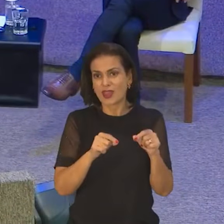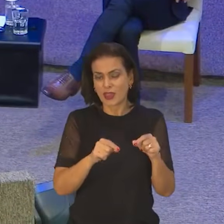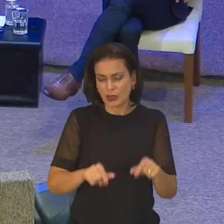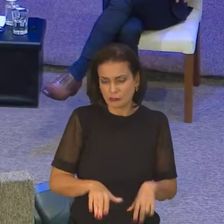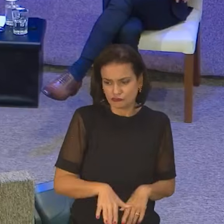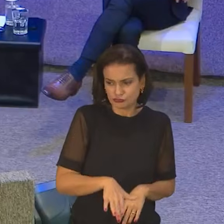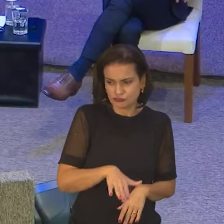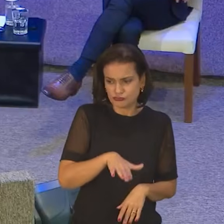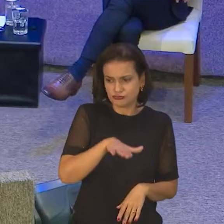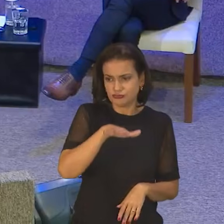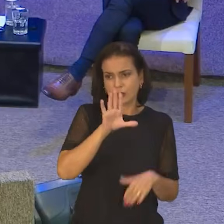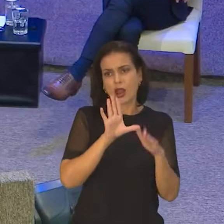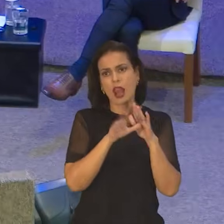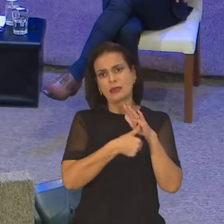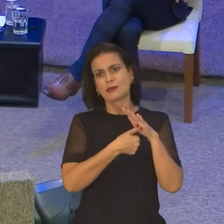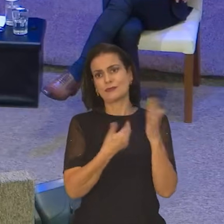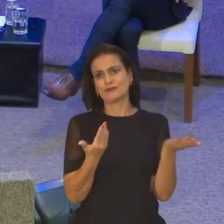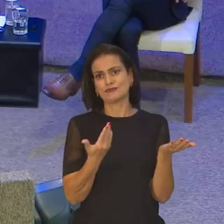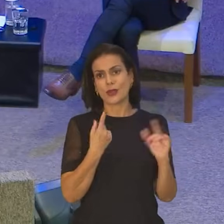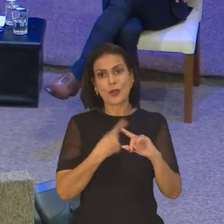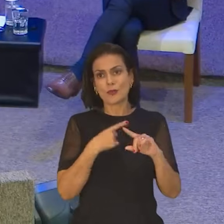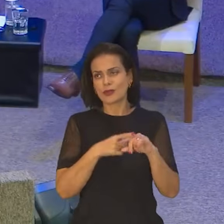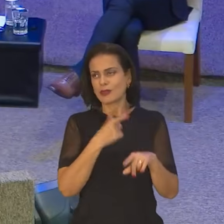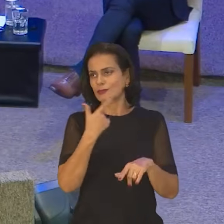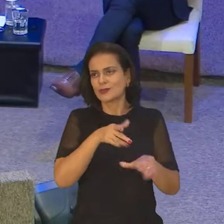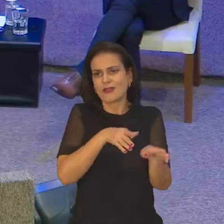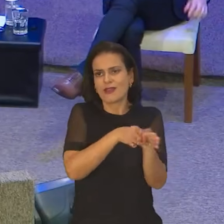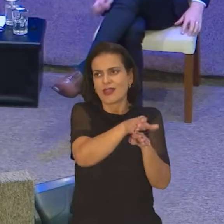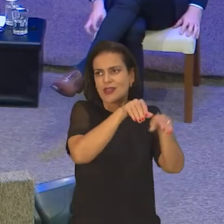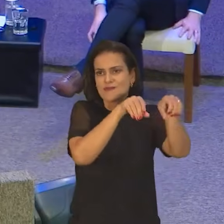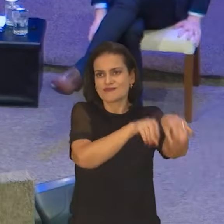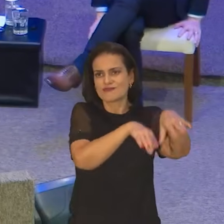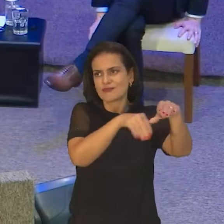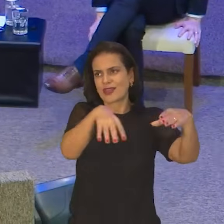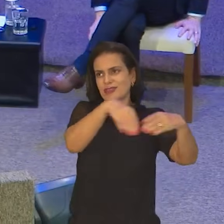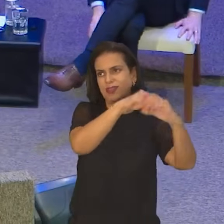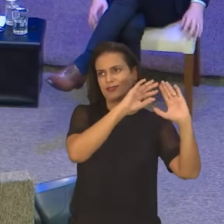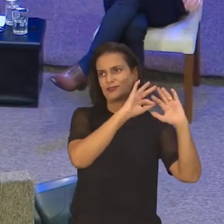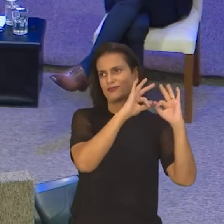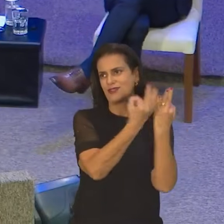ele era ladrão. Porque não foi educado e ensinado em casa.